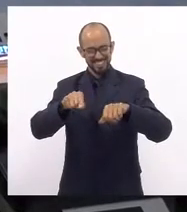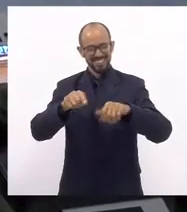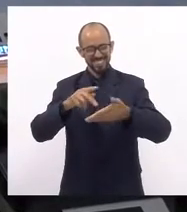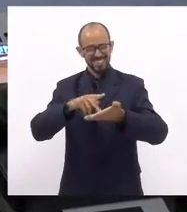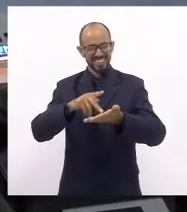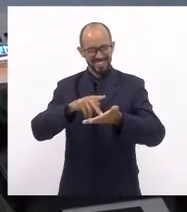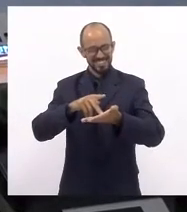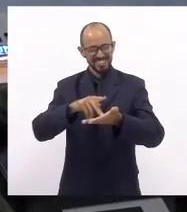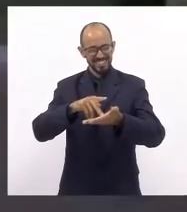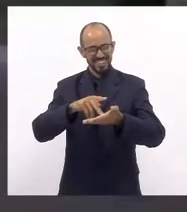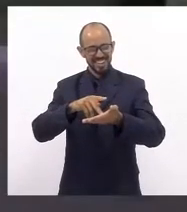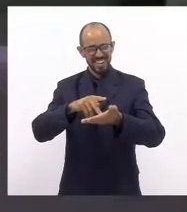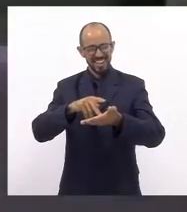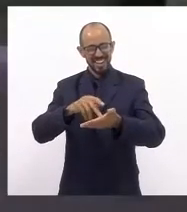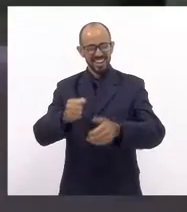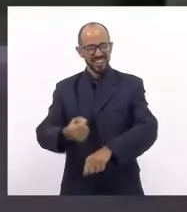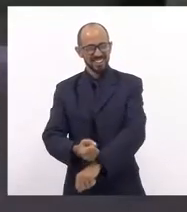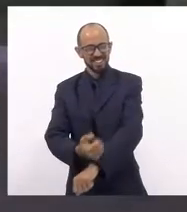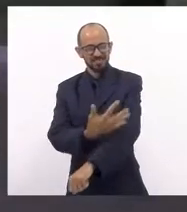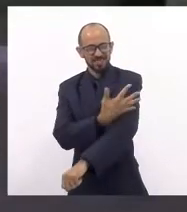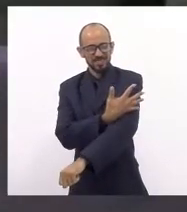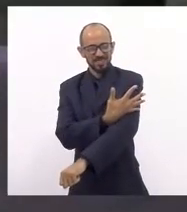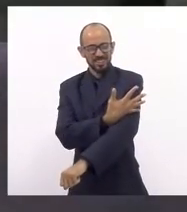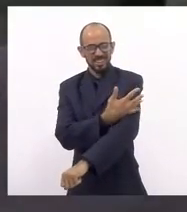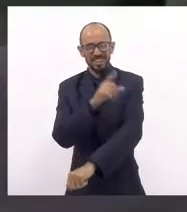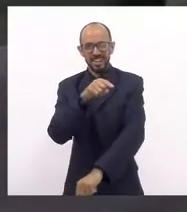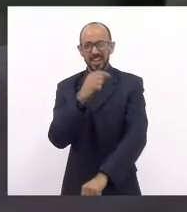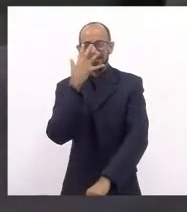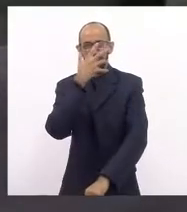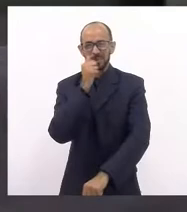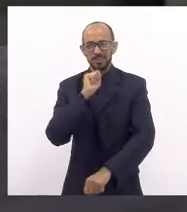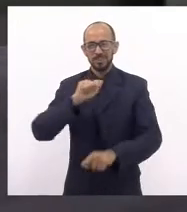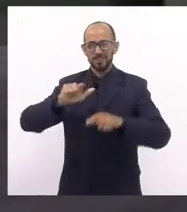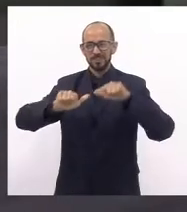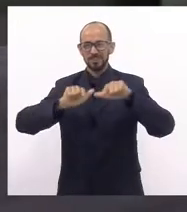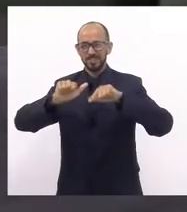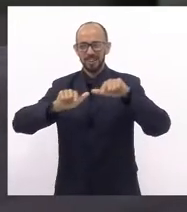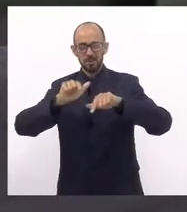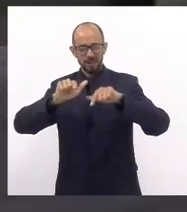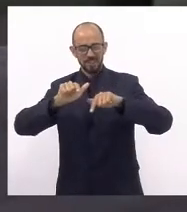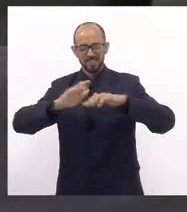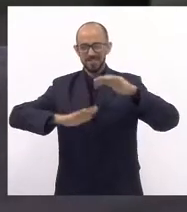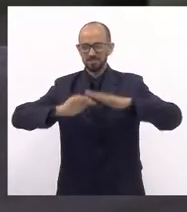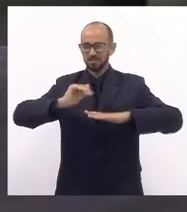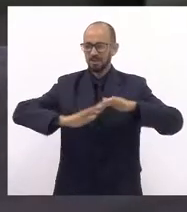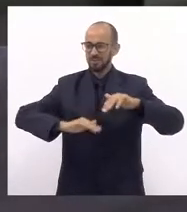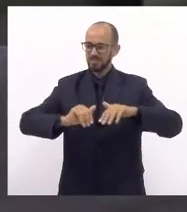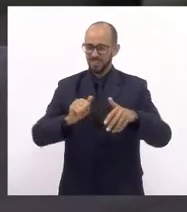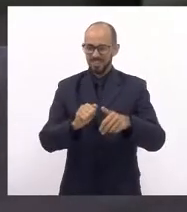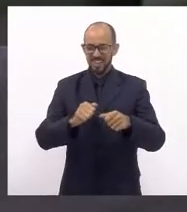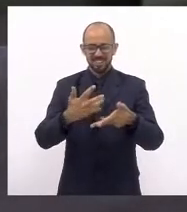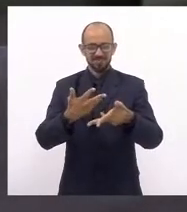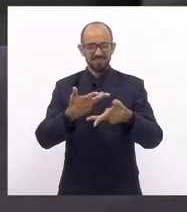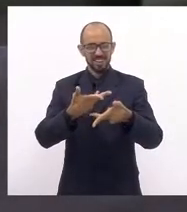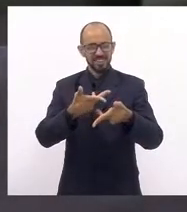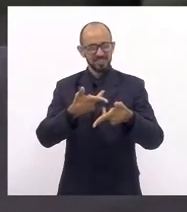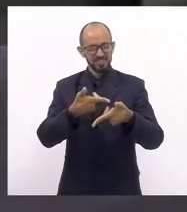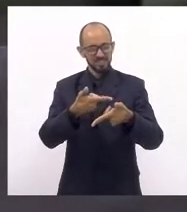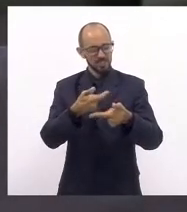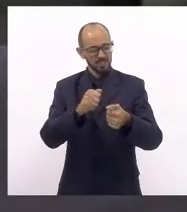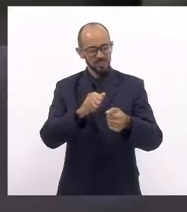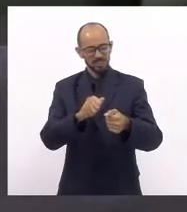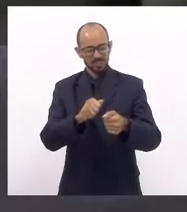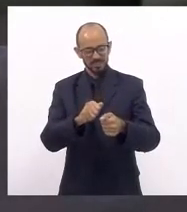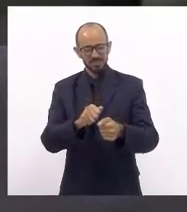mexe. É muito bonito o trabalho desses profissionais aí maravilhosos e